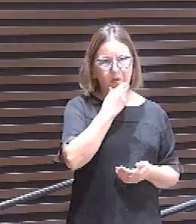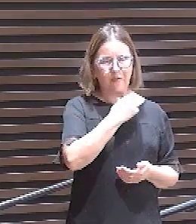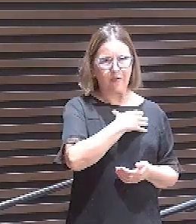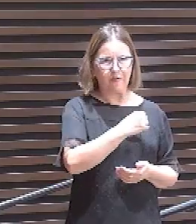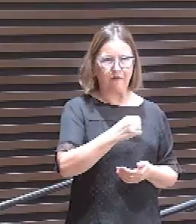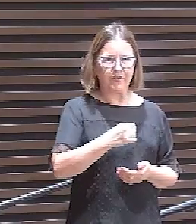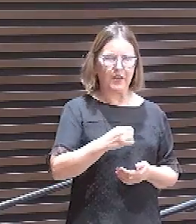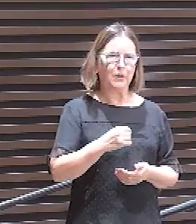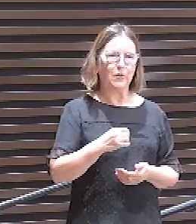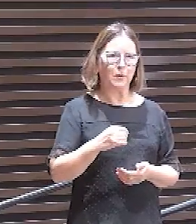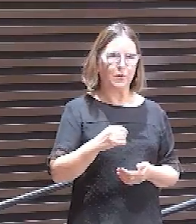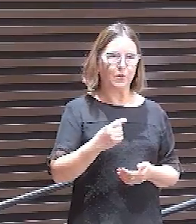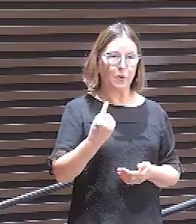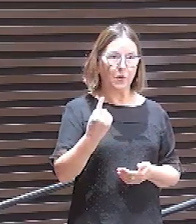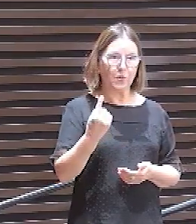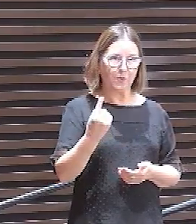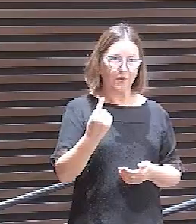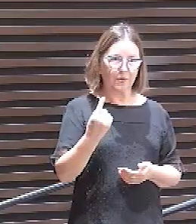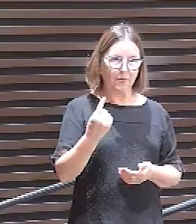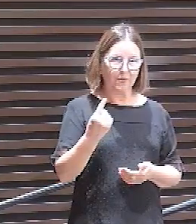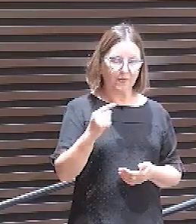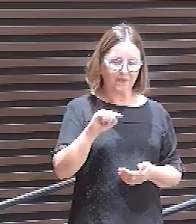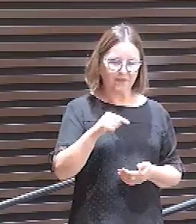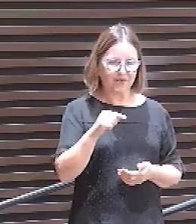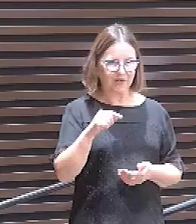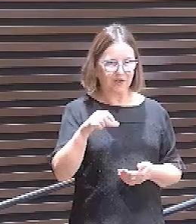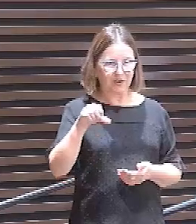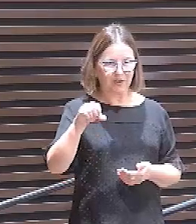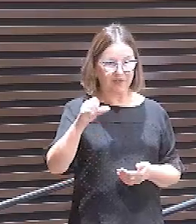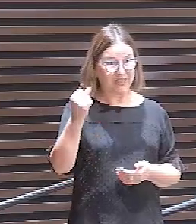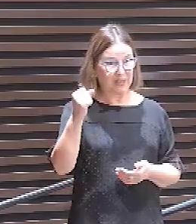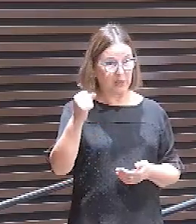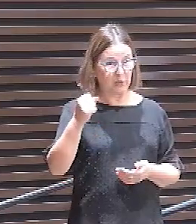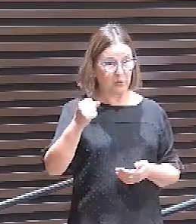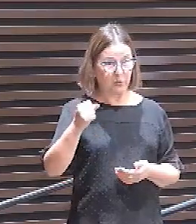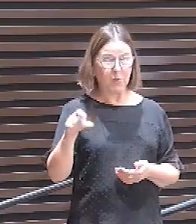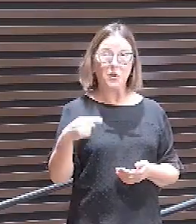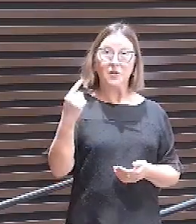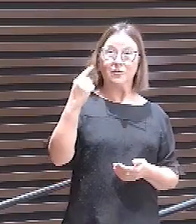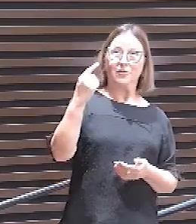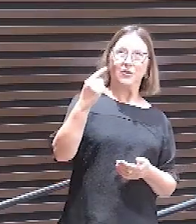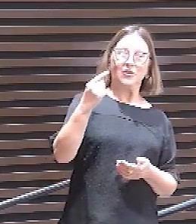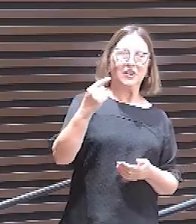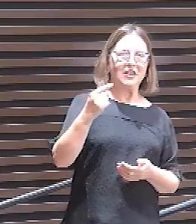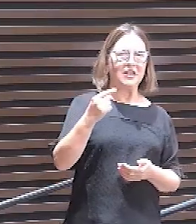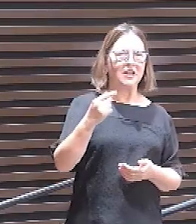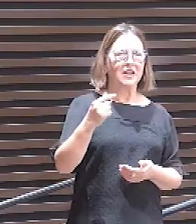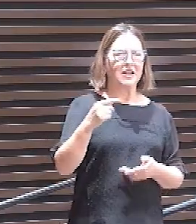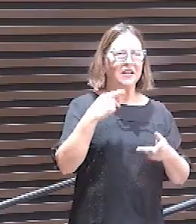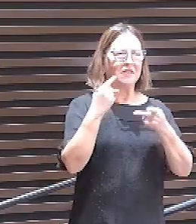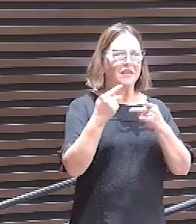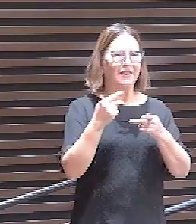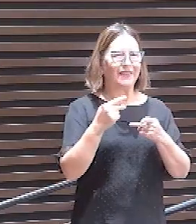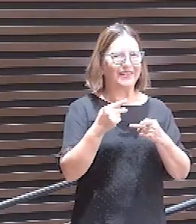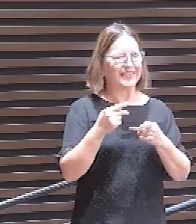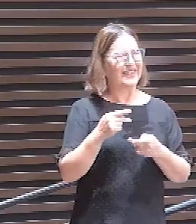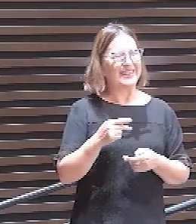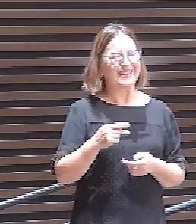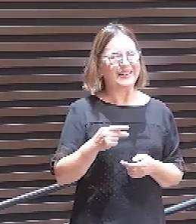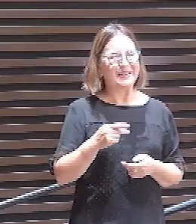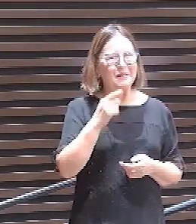1,98 m, chegando para mim dizendo: pai, o que eu mais quero é fazer a tua vontade.